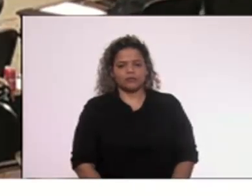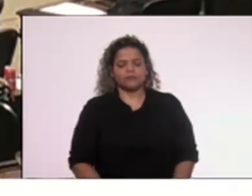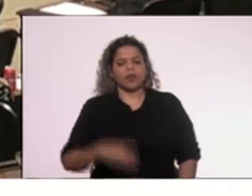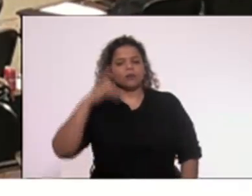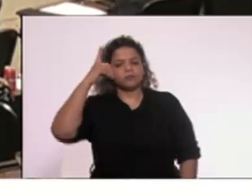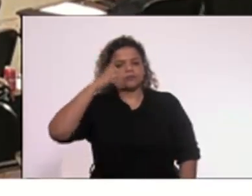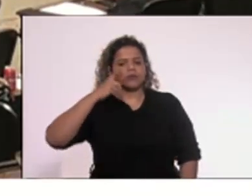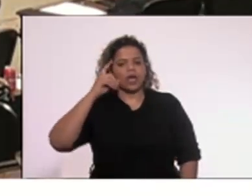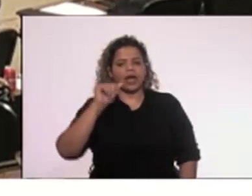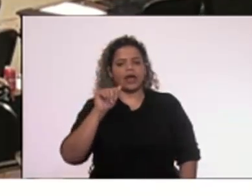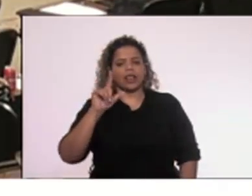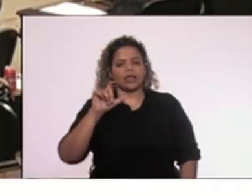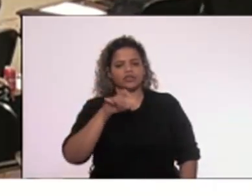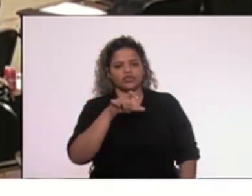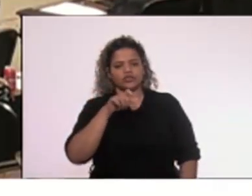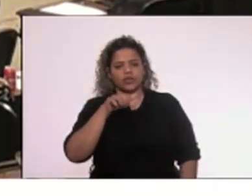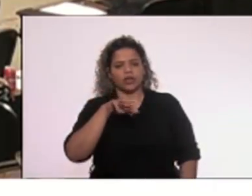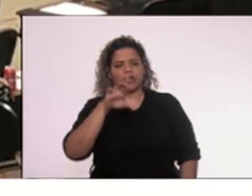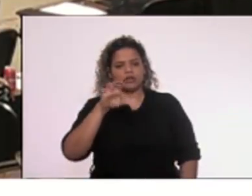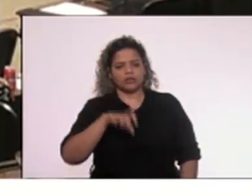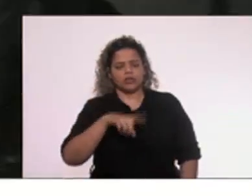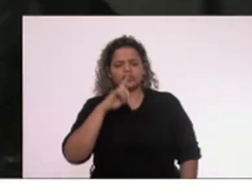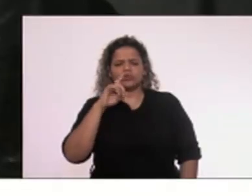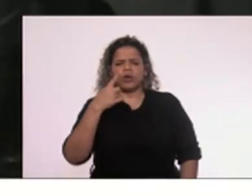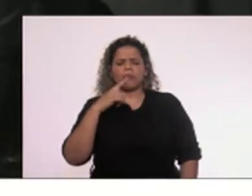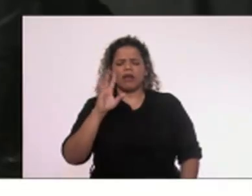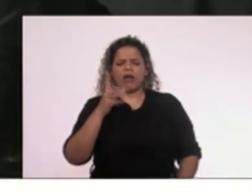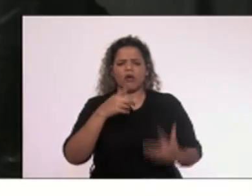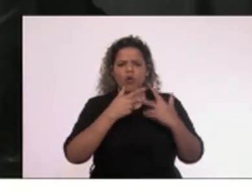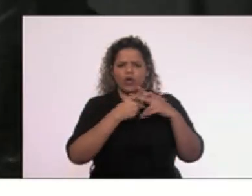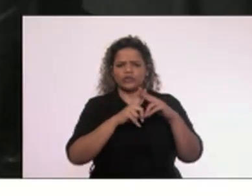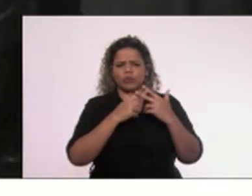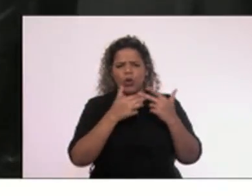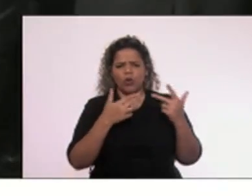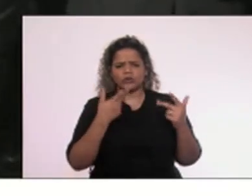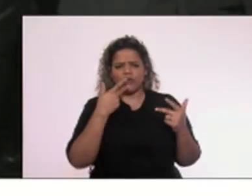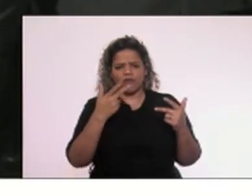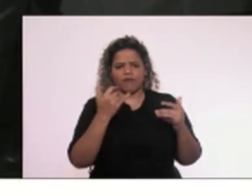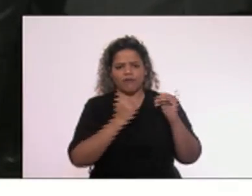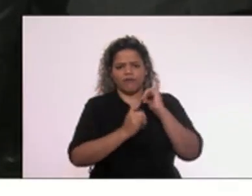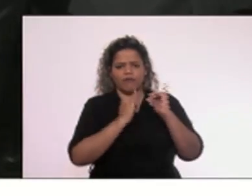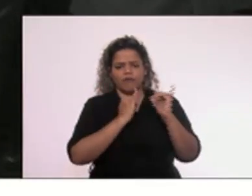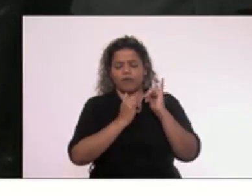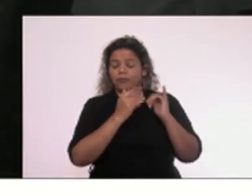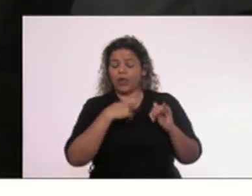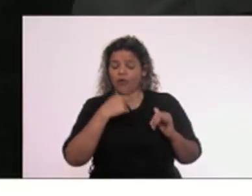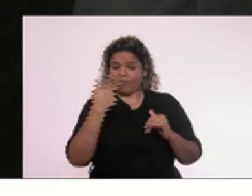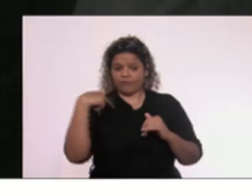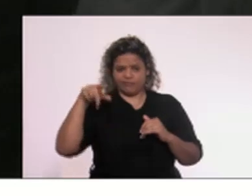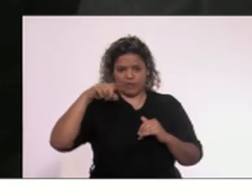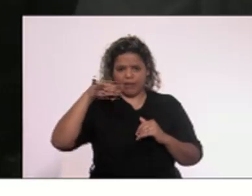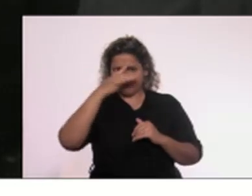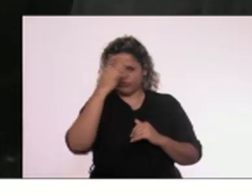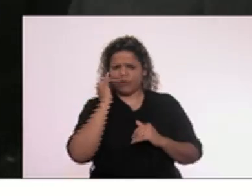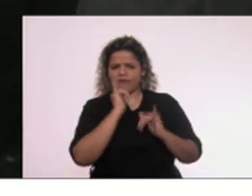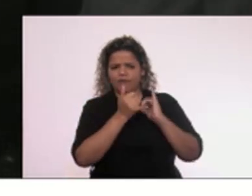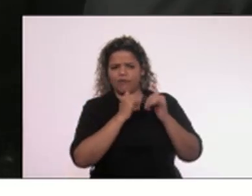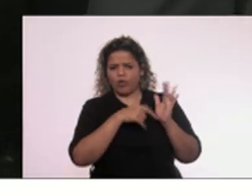Deputado Alexandre Knoploch. Presidente, só para corrigir uma informação anterior que aqui foi dada